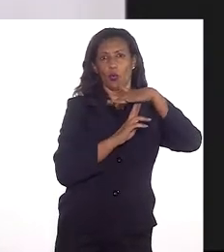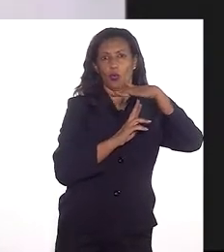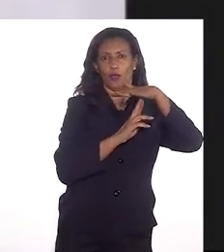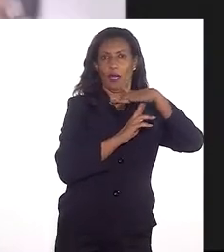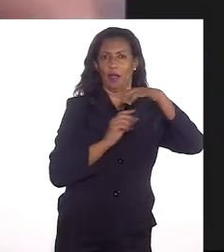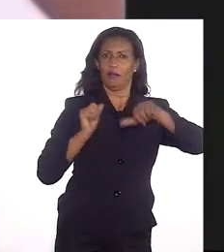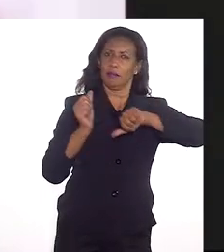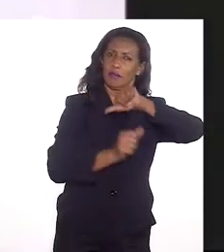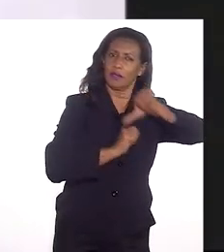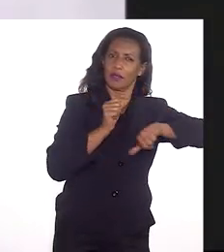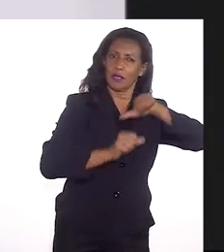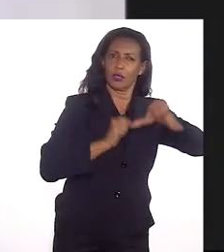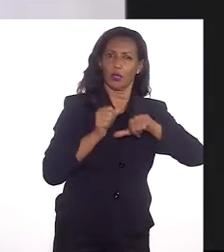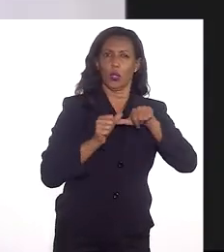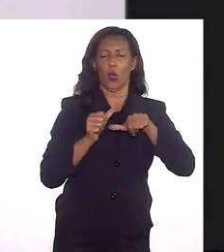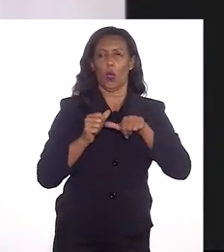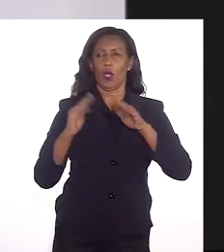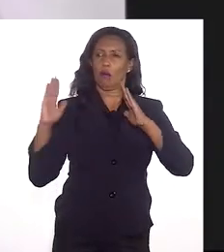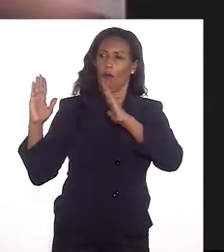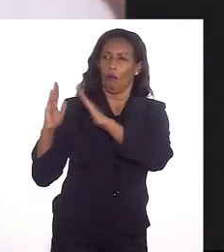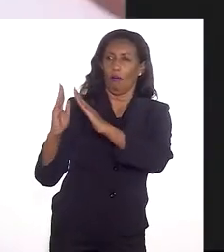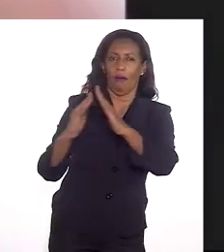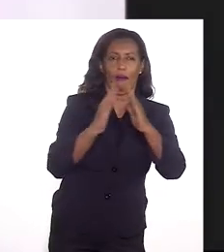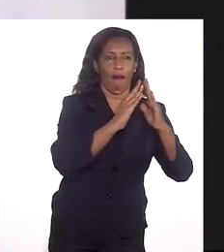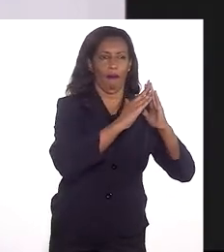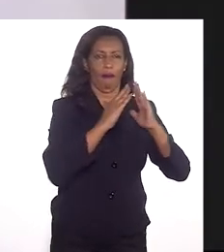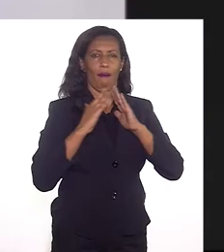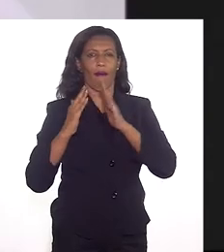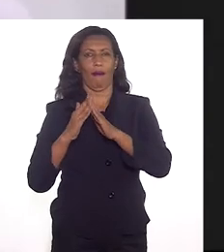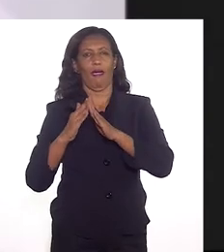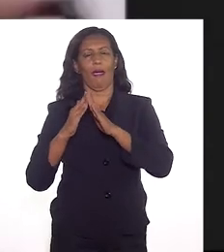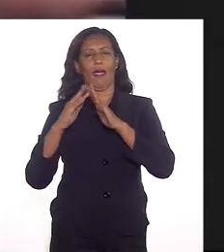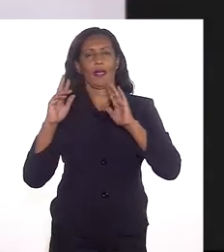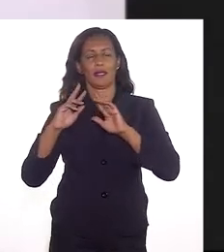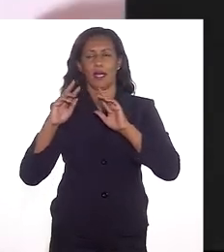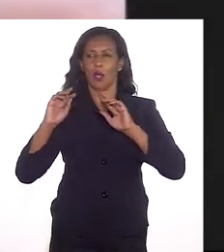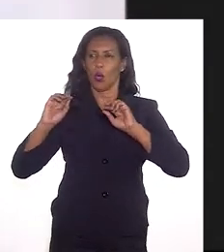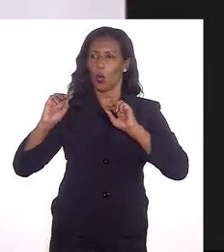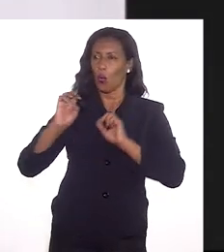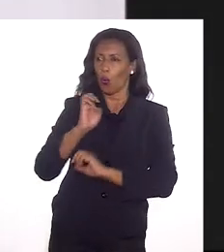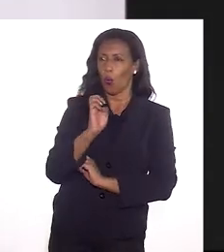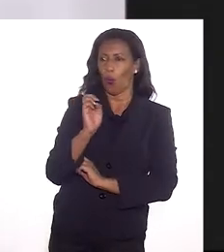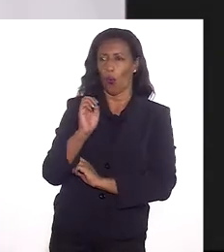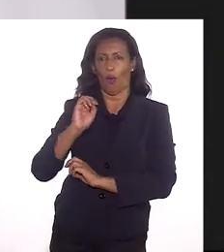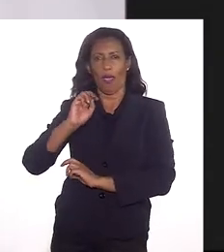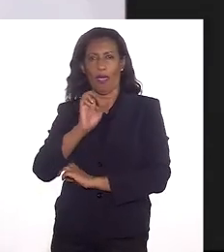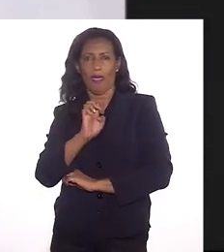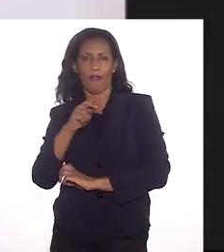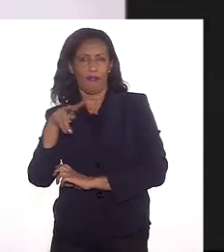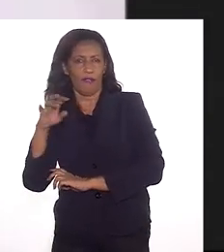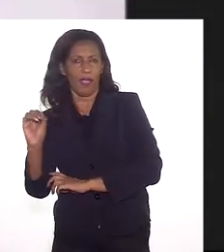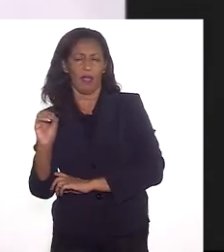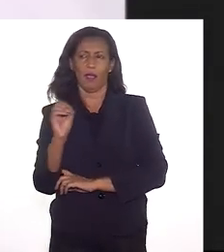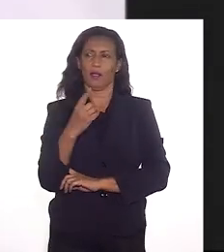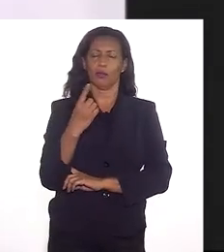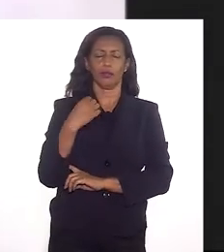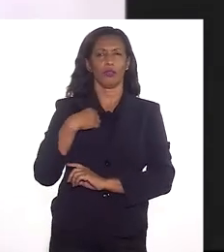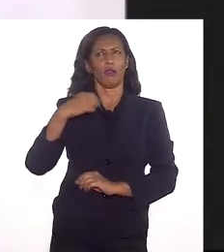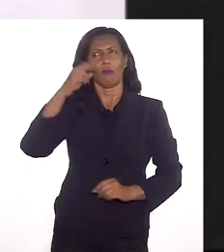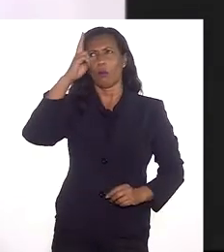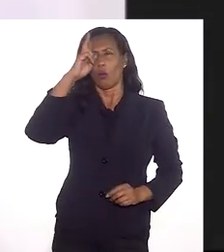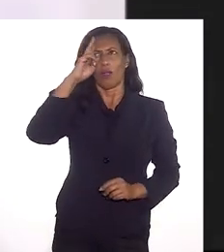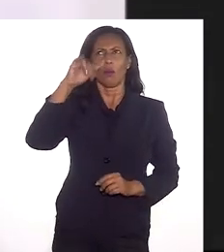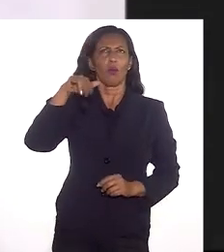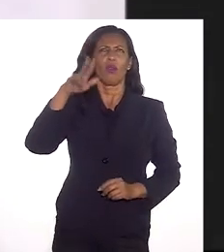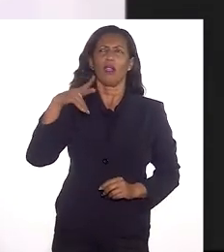graça, fazendo essa troca e aí atraindo moradia para cá, atraindo eventos para cá. Eu não me